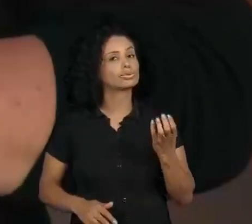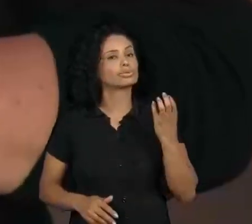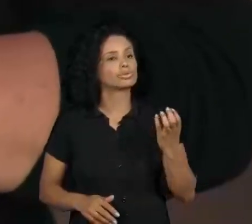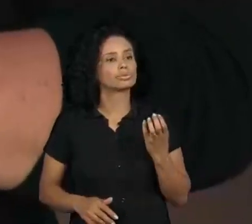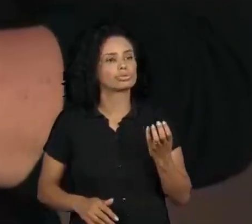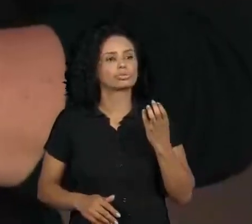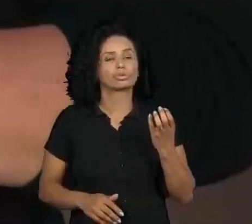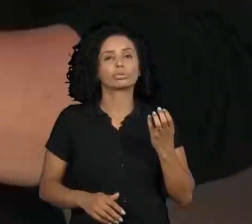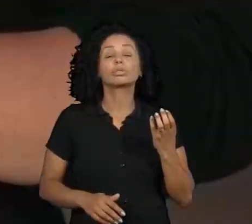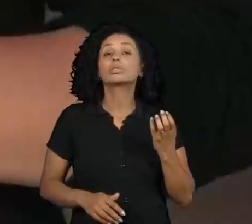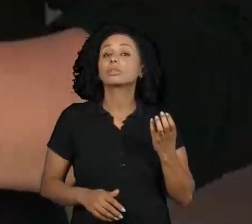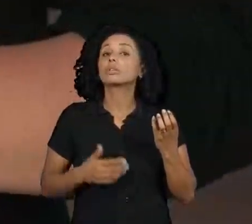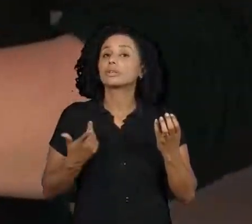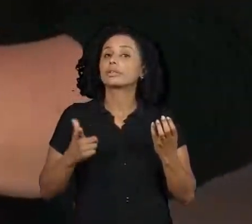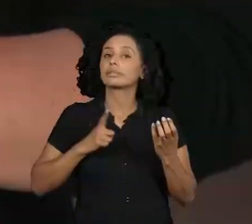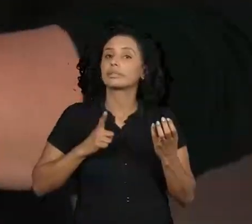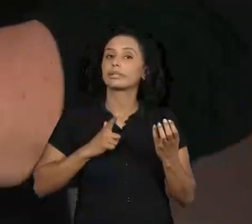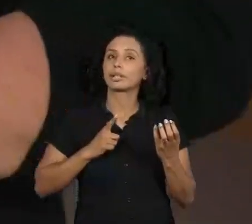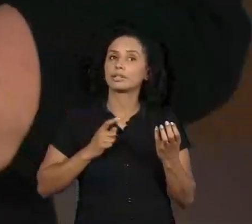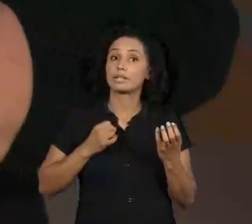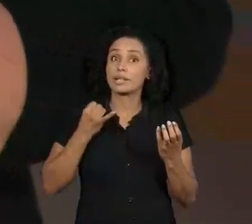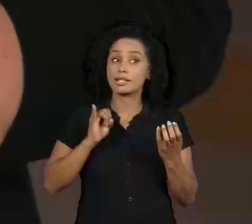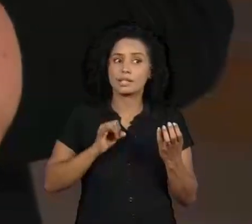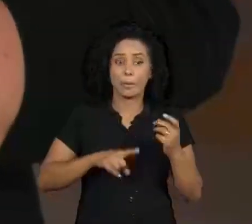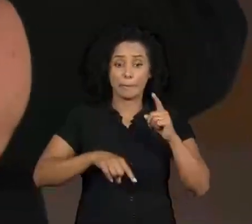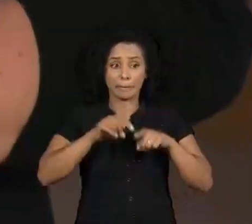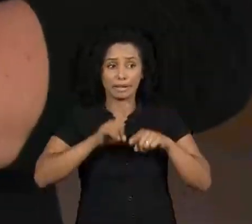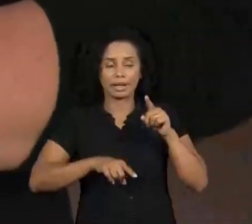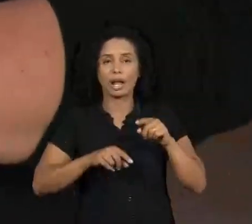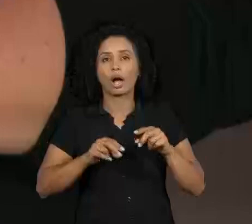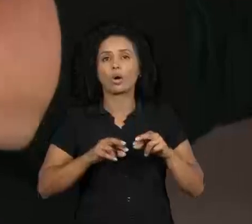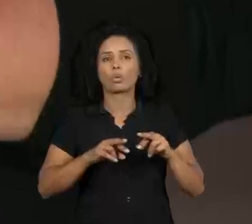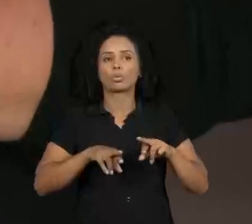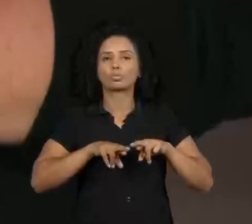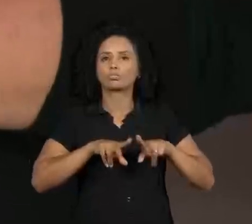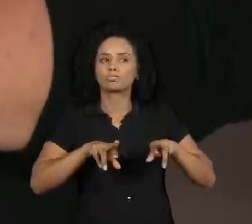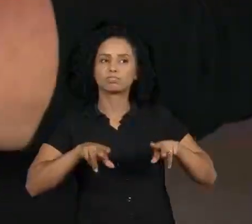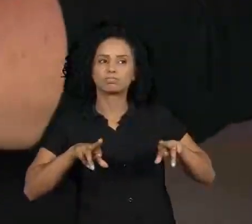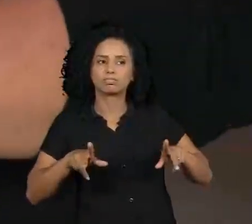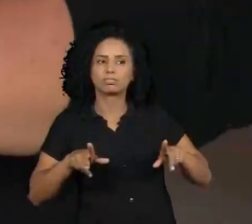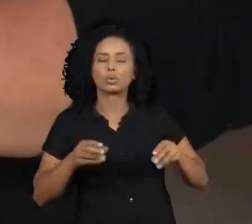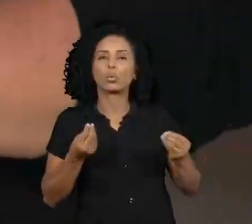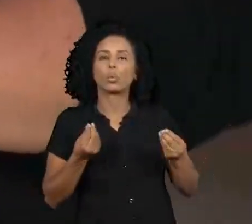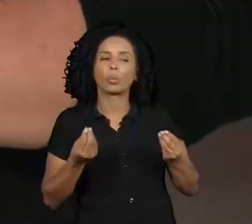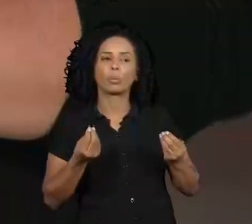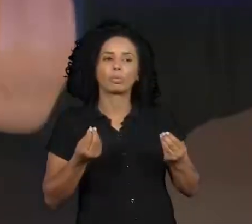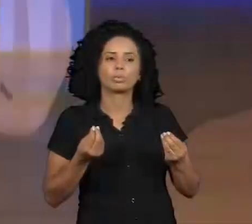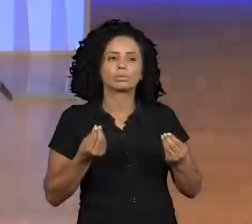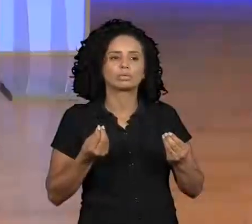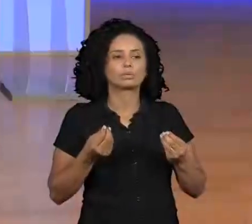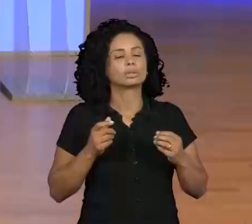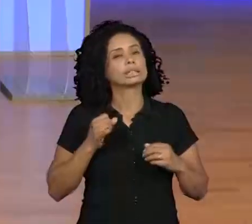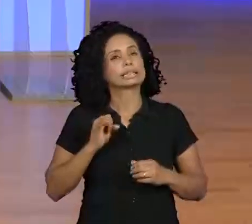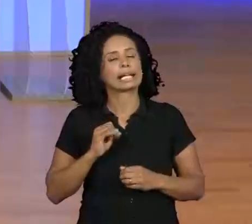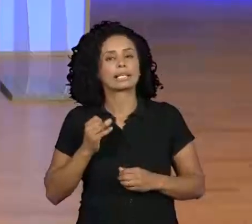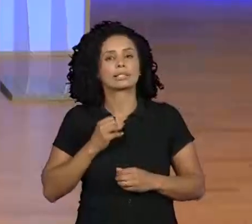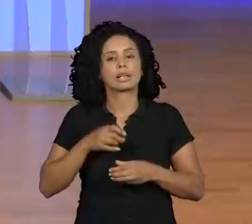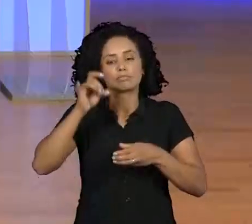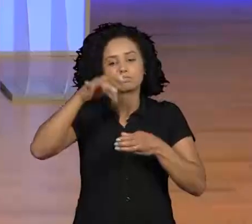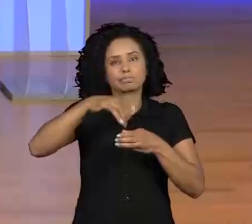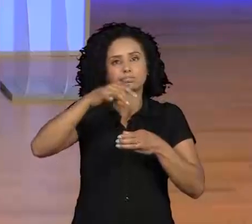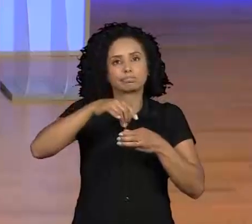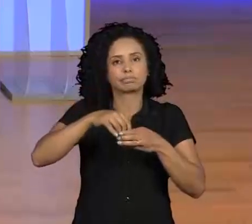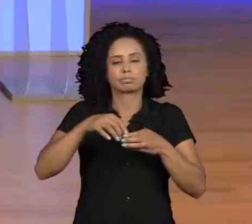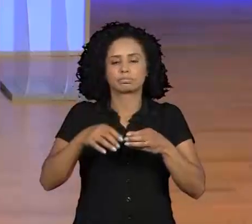se eu trocar os objetos, nesse caso, se eu trocar os grãos, se eu substituir por objetos de outro